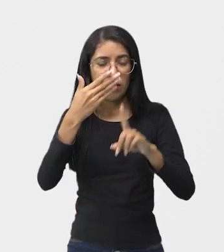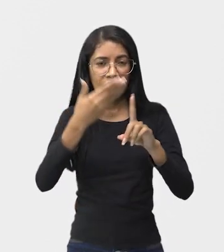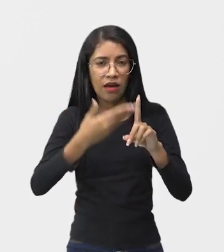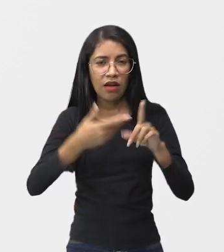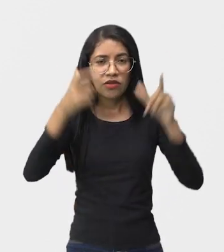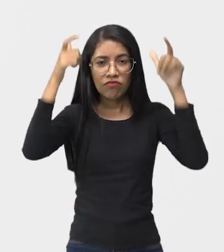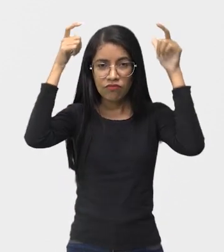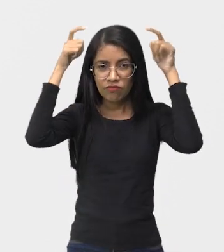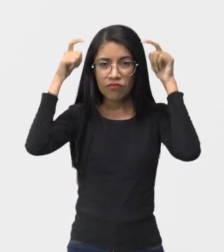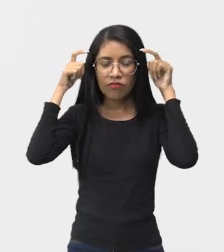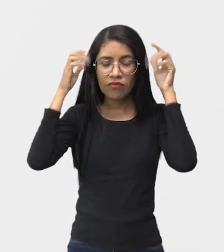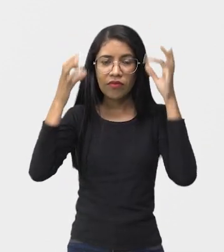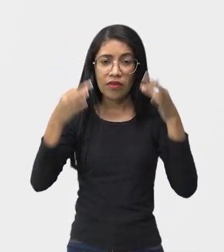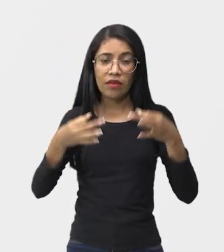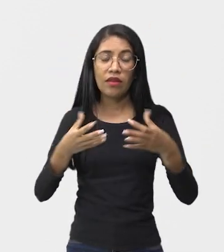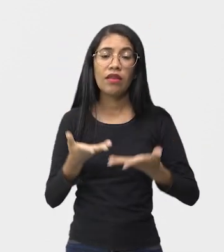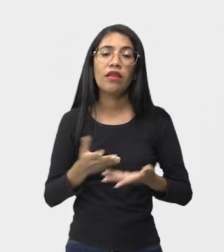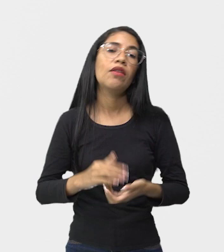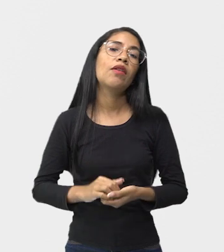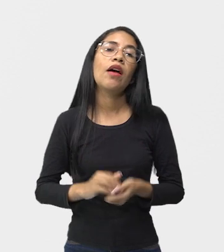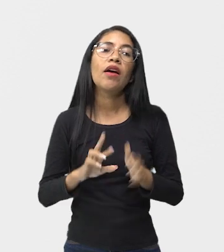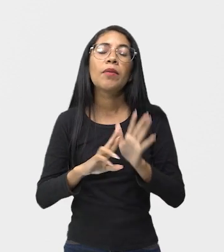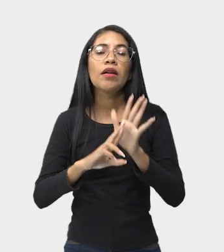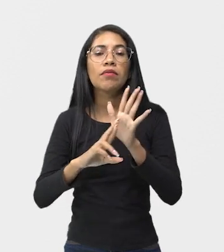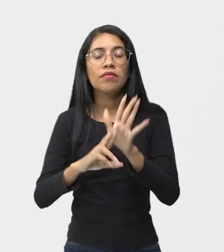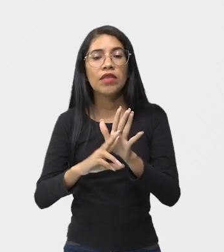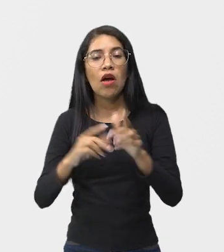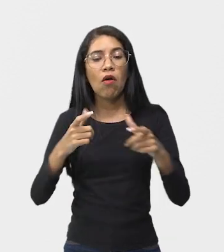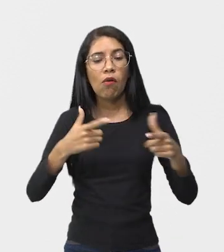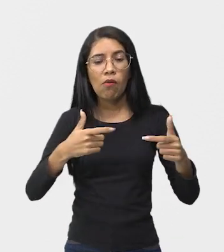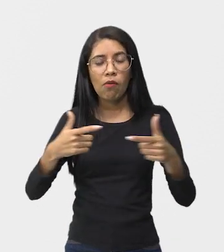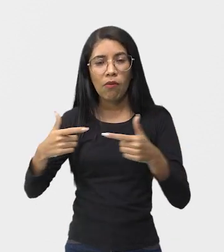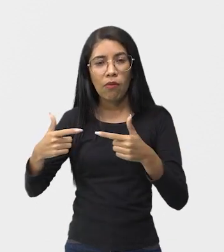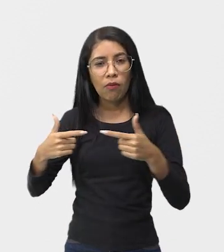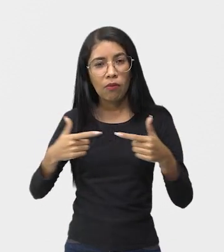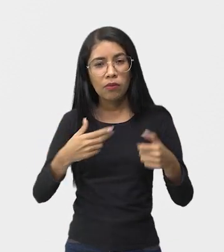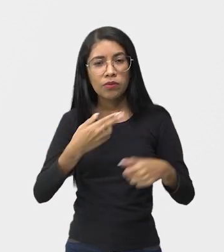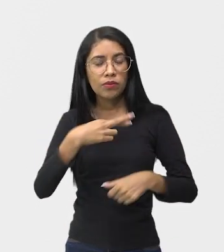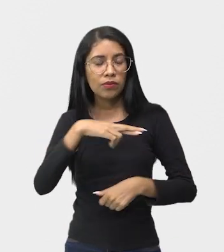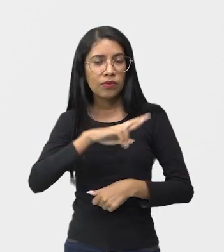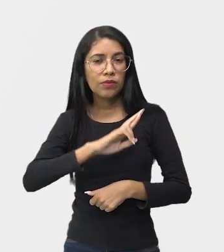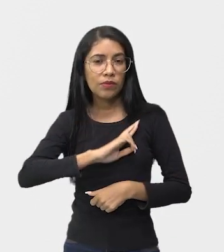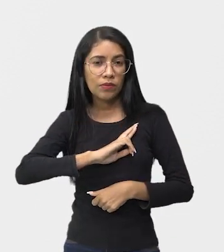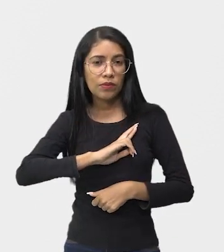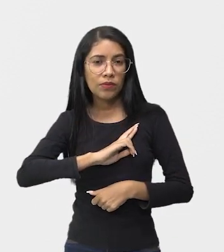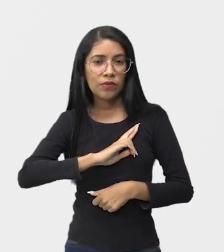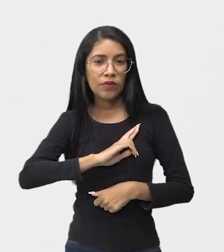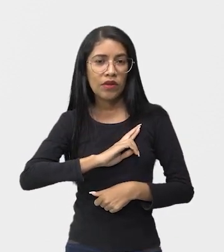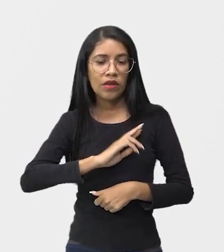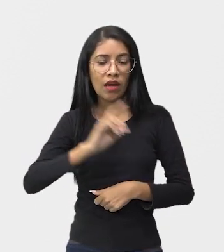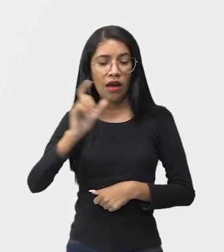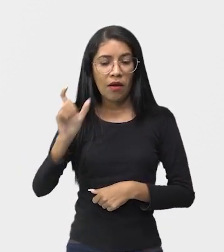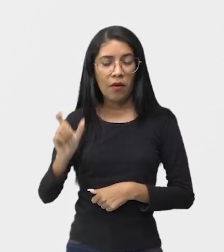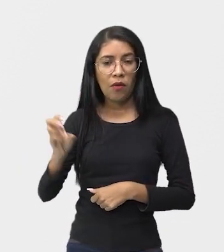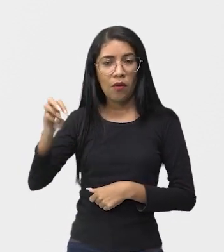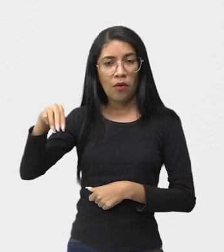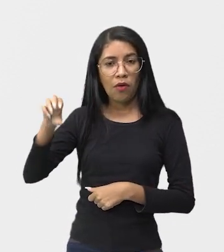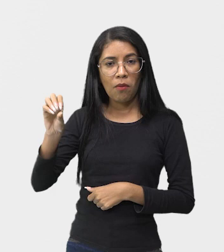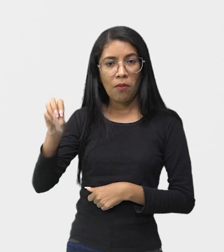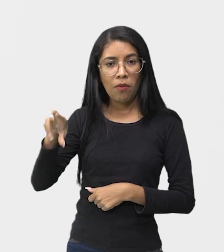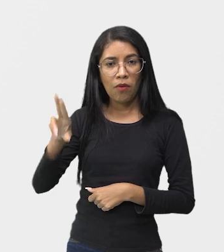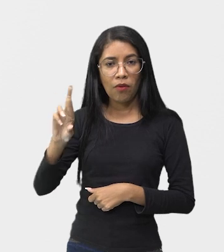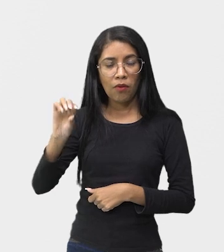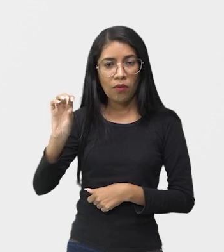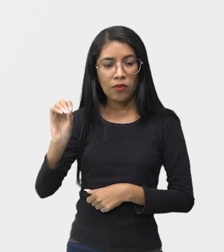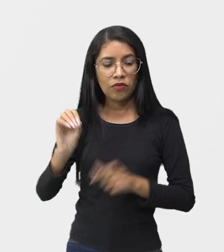imperador, certo? É uma representação de uma batalha de cunho religioso entre os mouros e